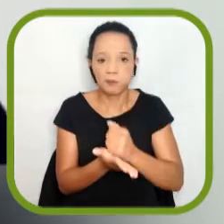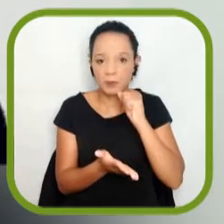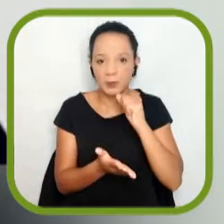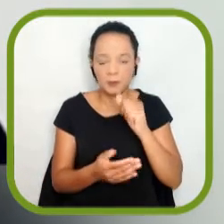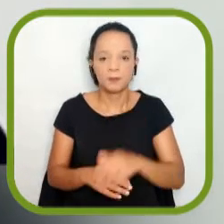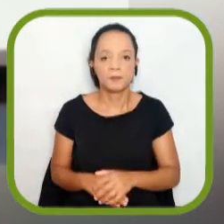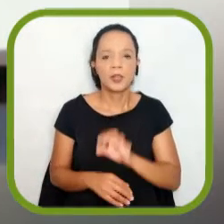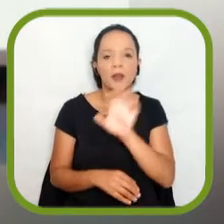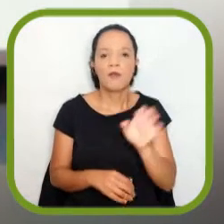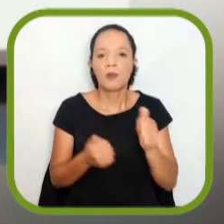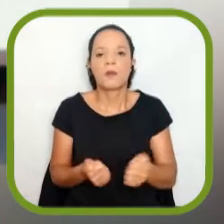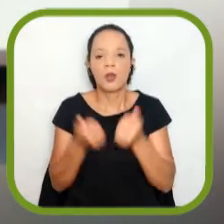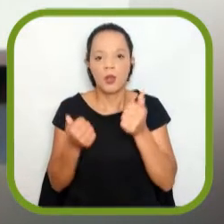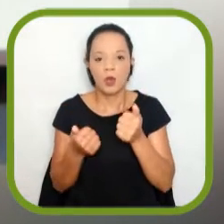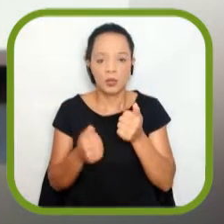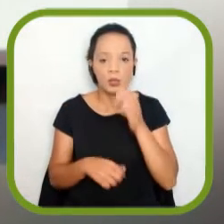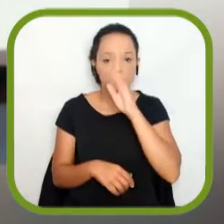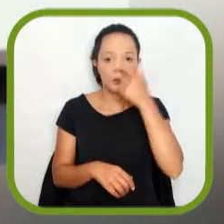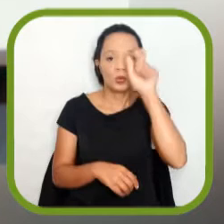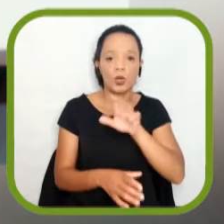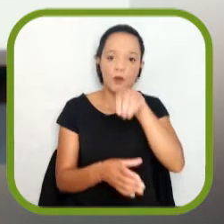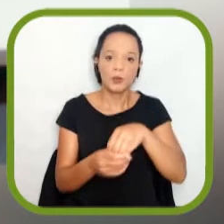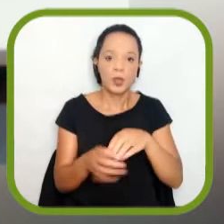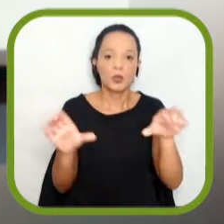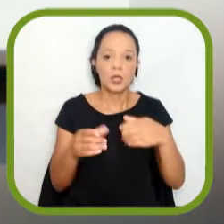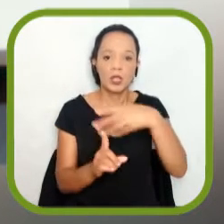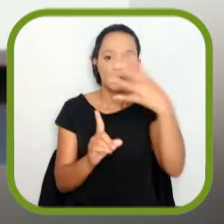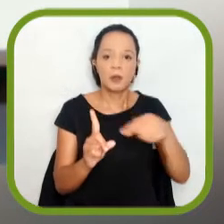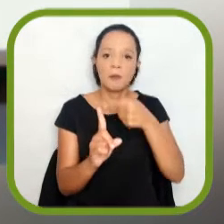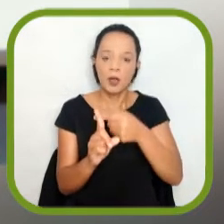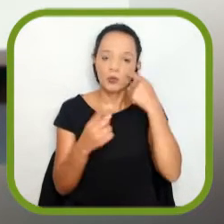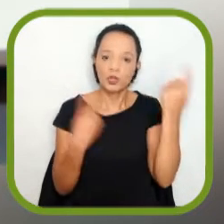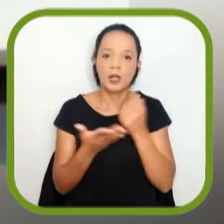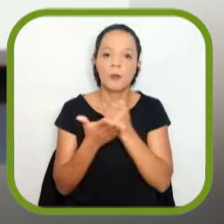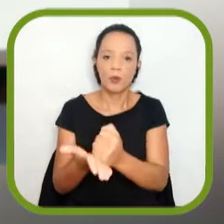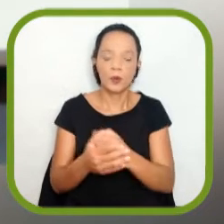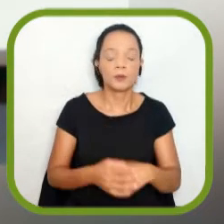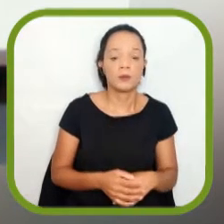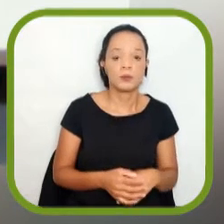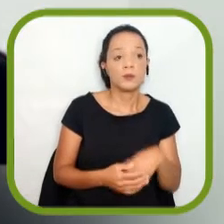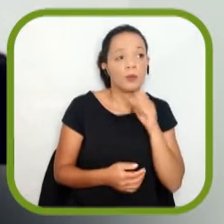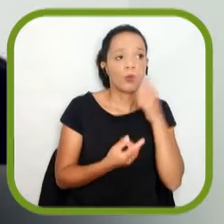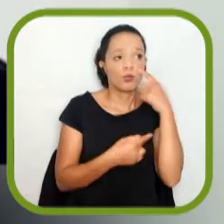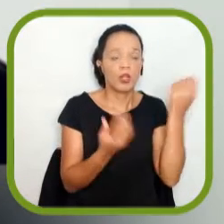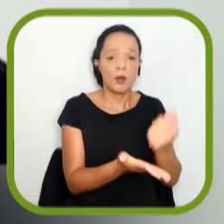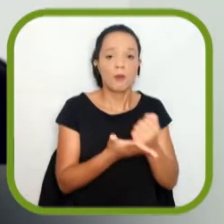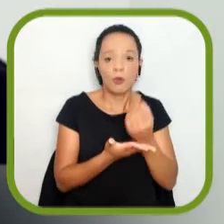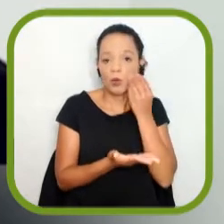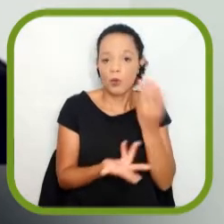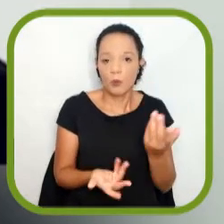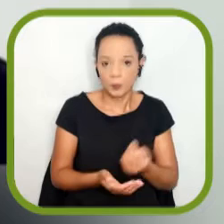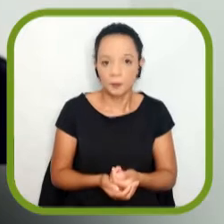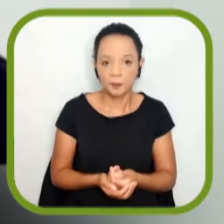estão completos. Qual é a melhor forma de alguém que não faz parte da comunidade LGBT mostrar o apoio? Bom, pode mostrar